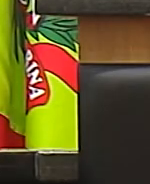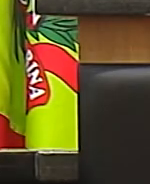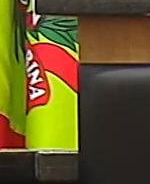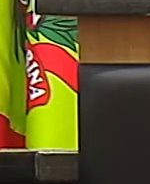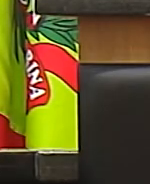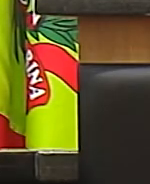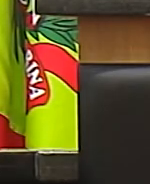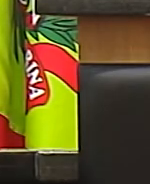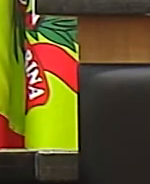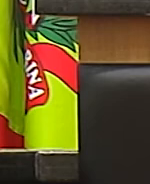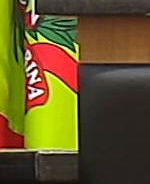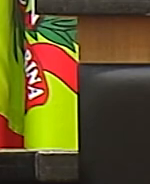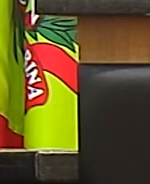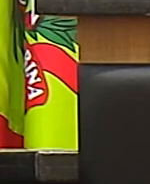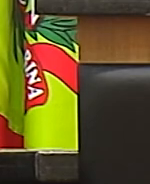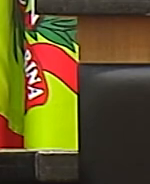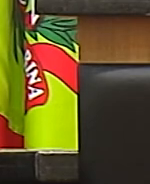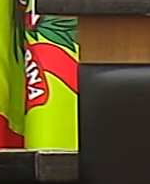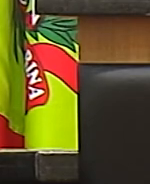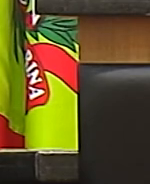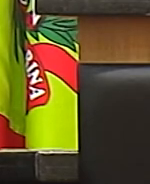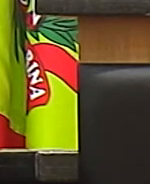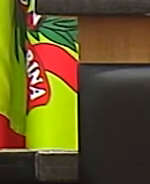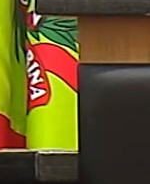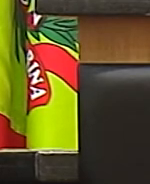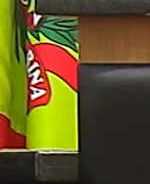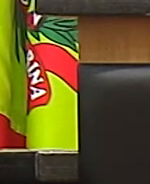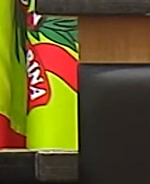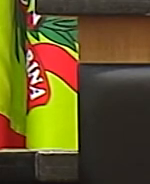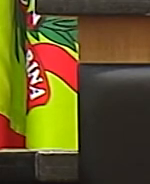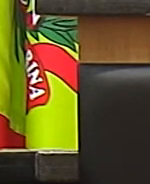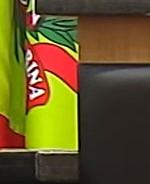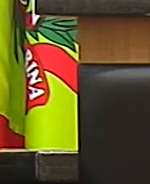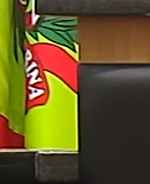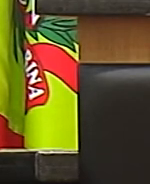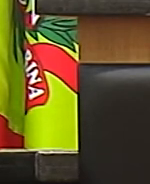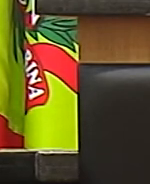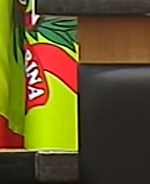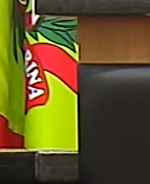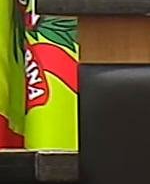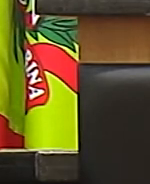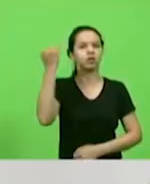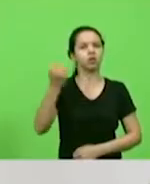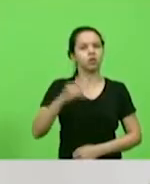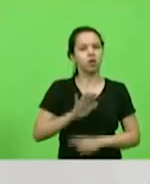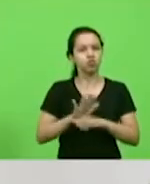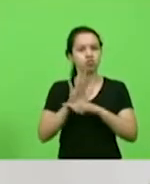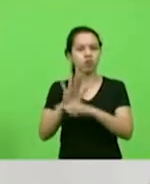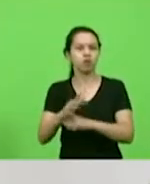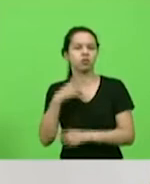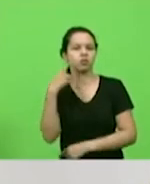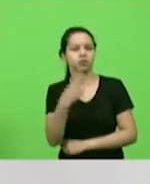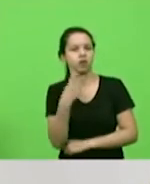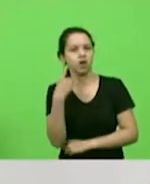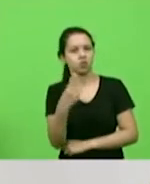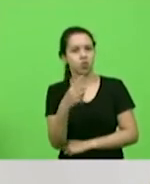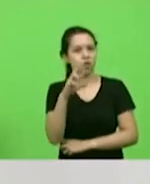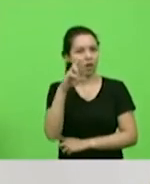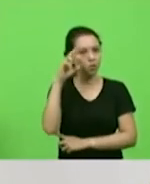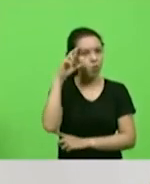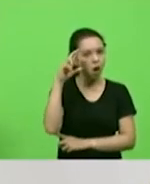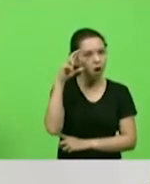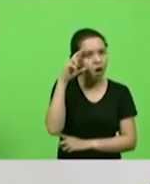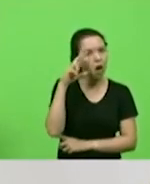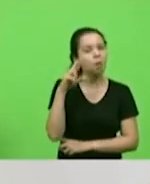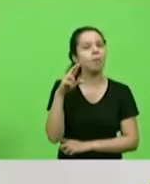PSD-PP-PSC. Ele falou sobre as expectativas para os próximos 2 meses no parlamento. Ajudá-los no sentido de